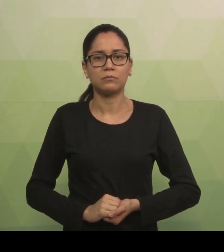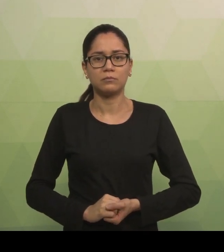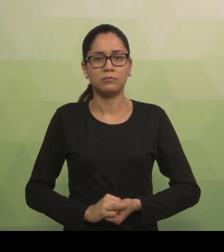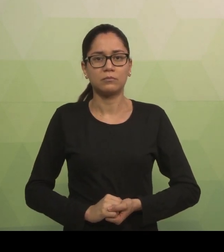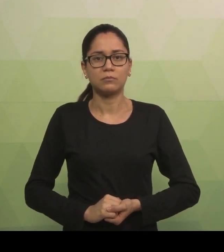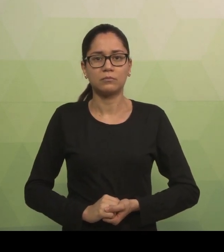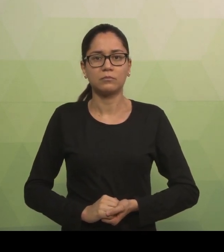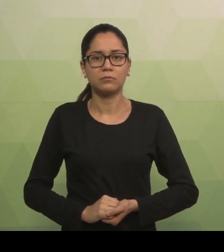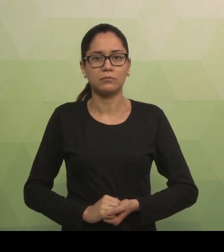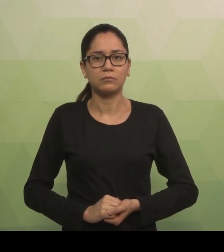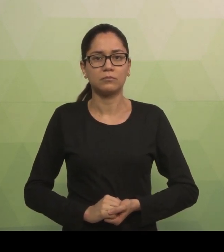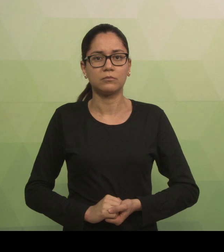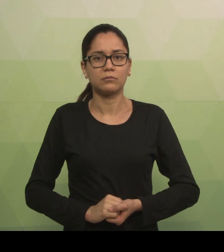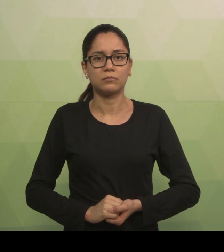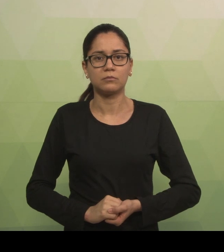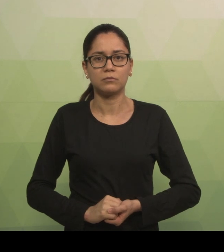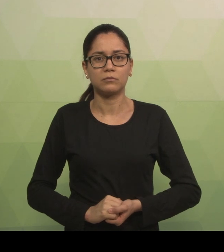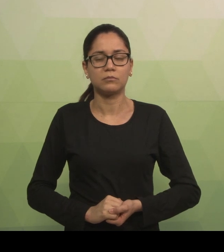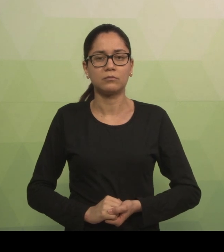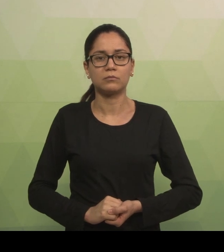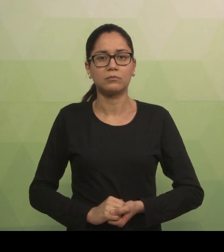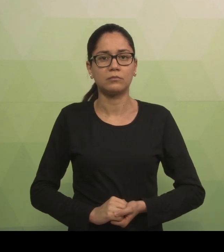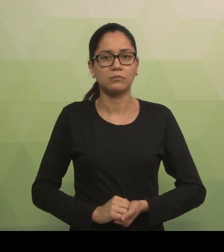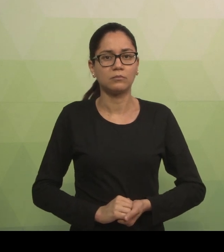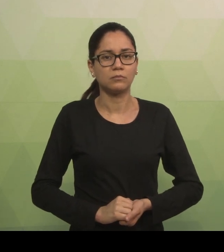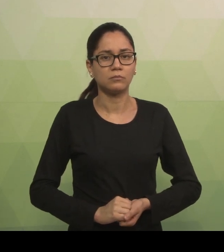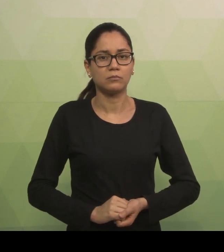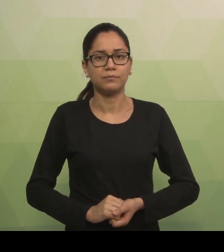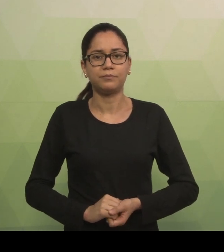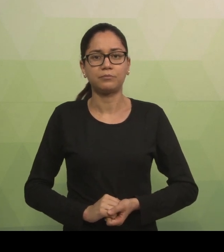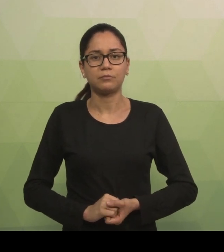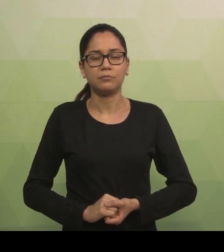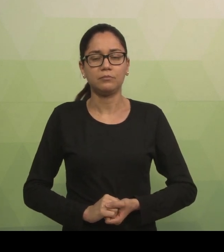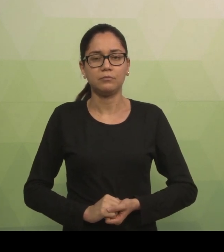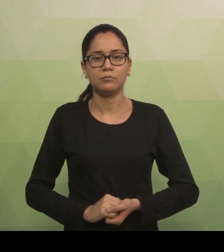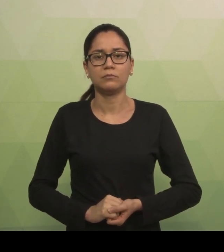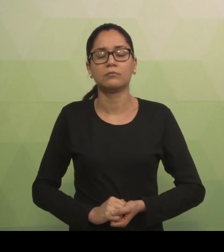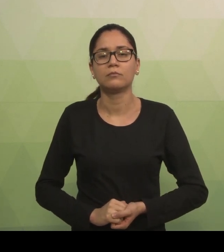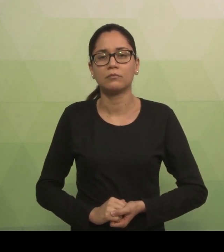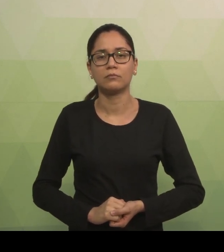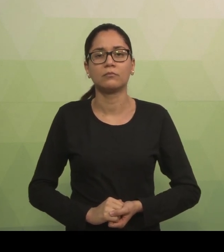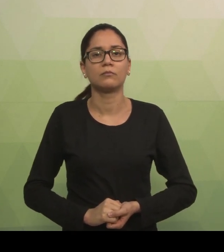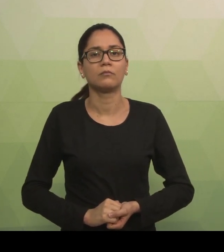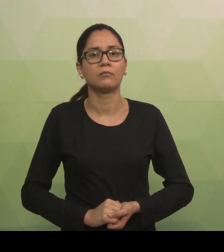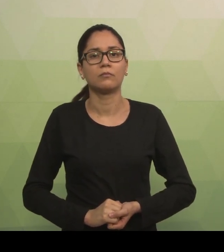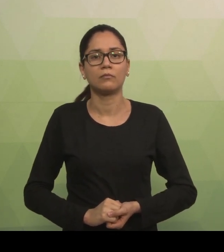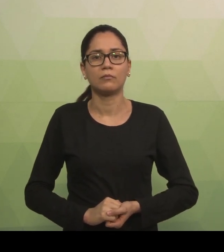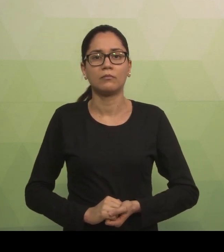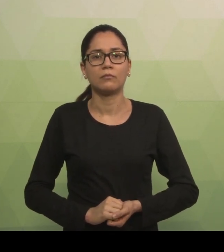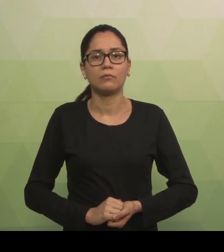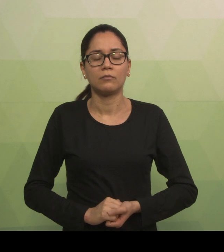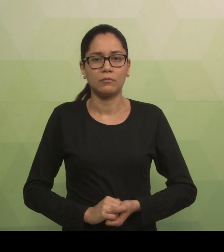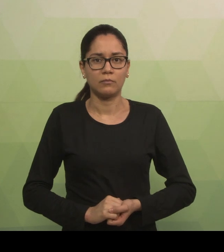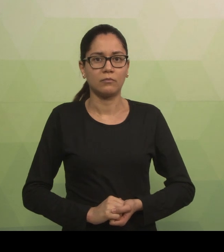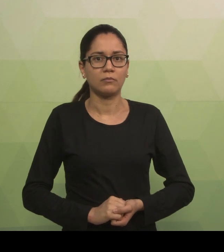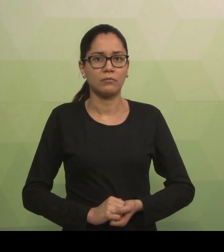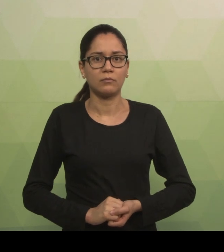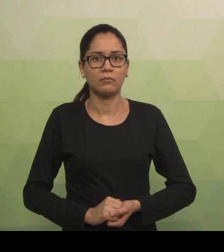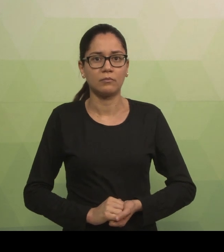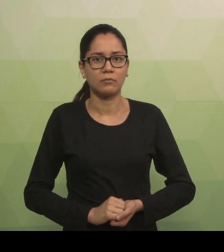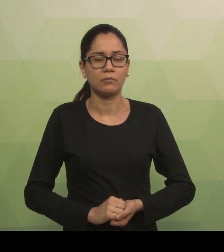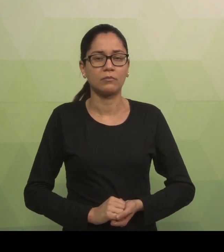disso, iremos aprender a história da internet, como ela surgiu e toda a sua evolução. Iremos também já